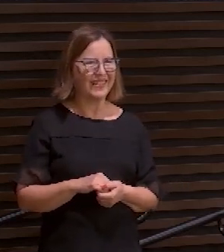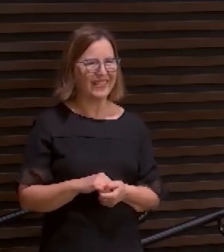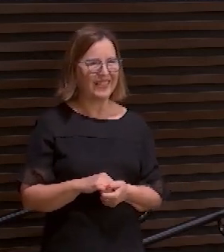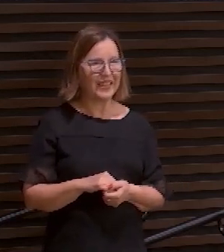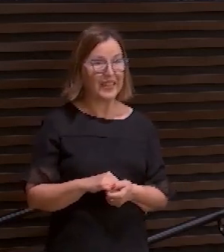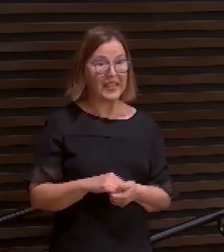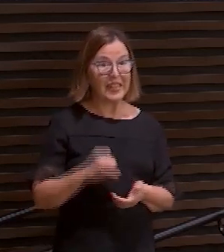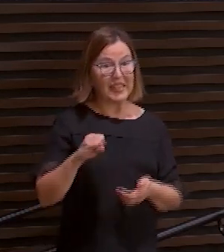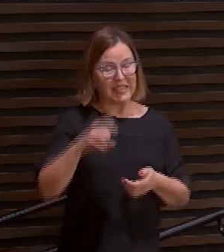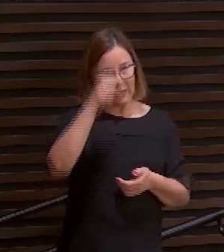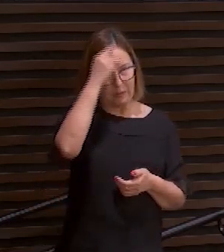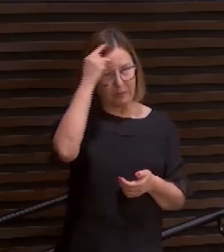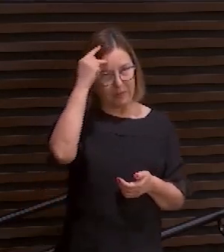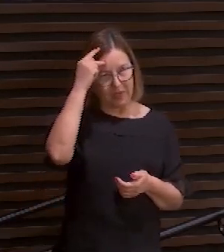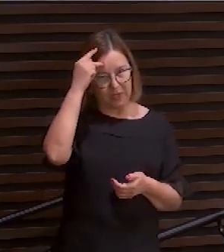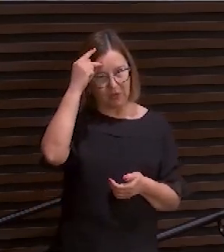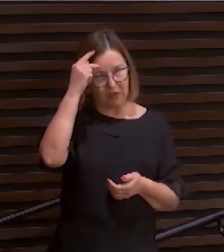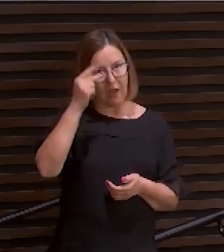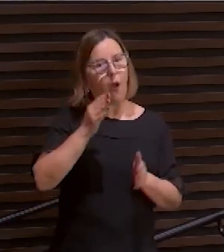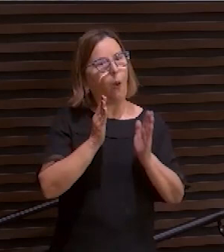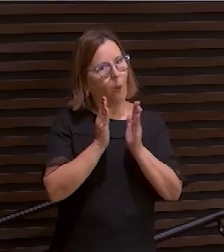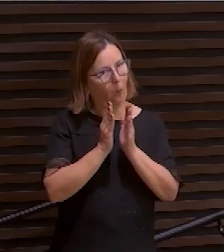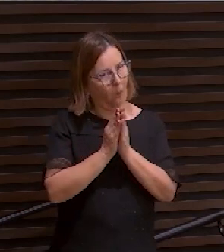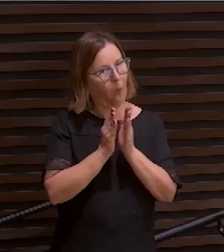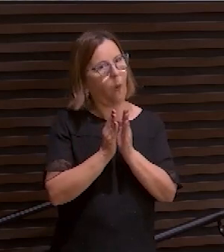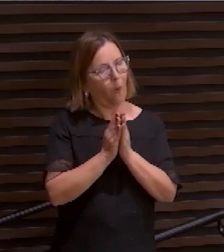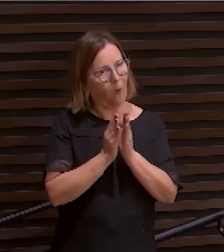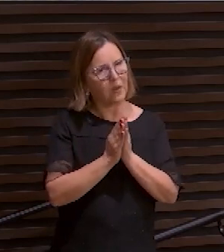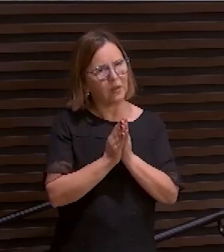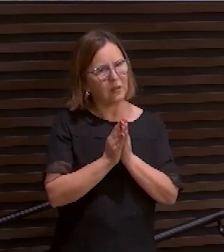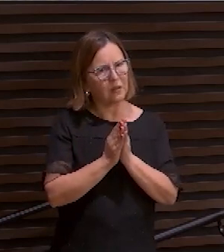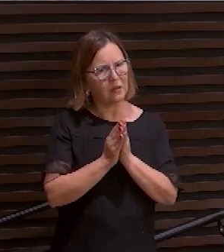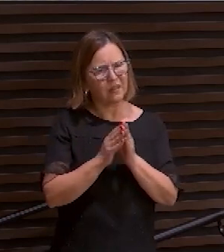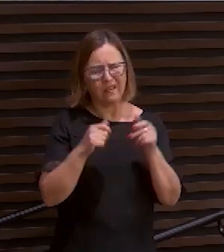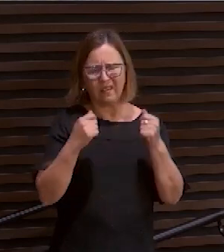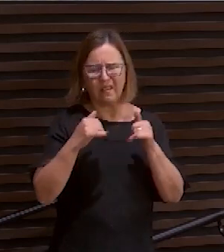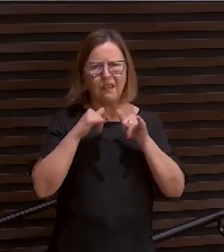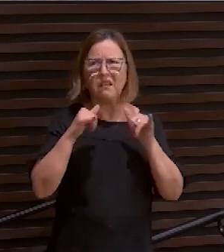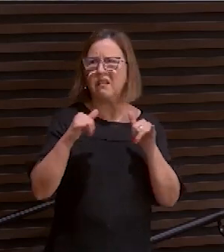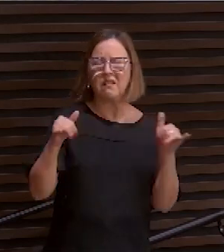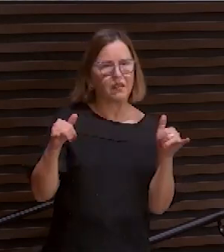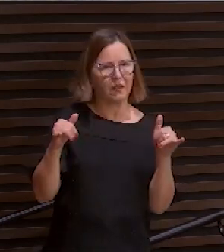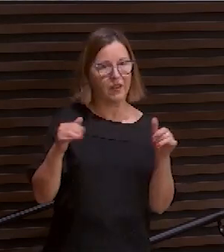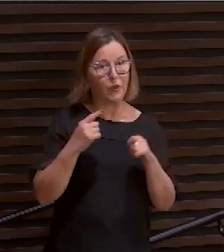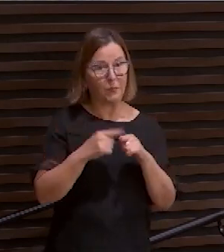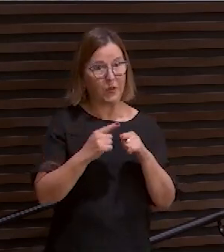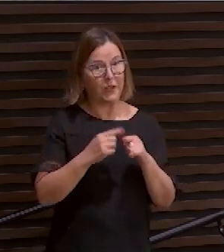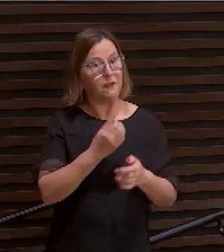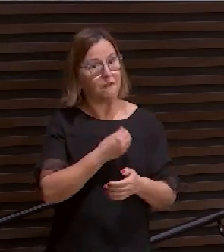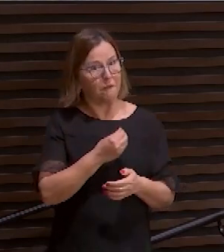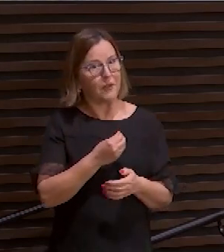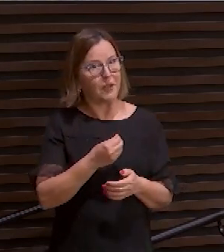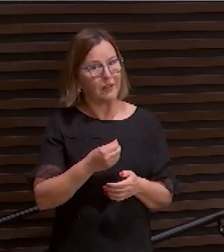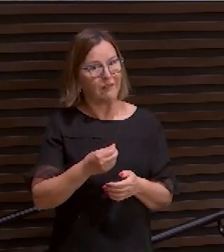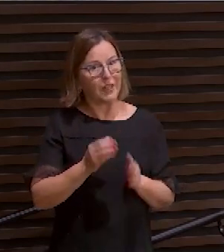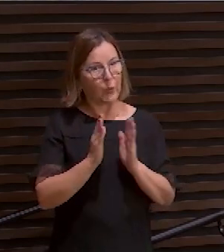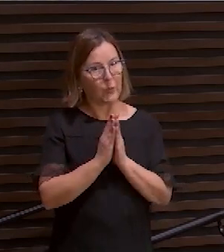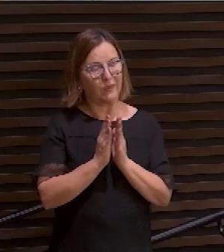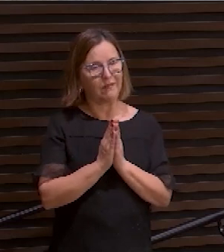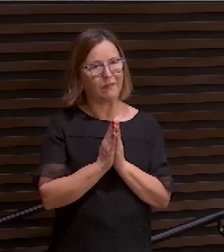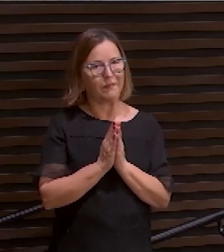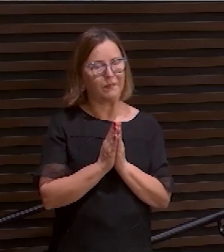Se alguém é de oração, não fica aí contando que é de oração. Porque ele vai viver em oração.